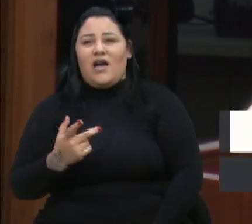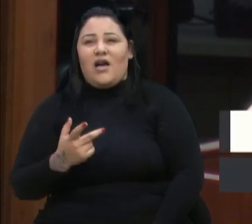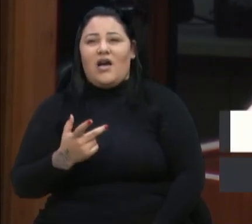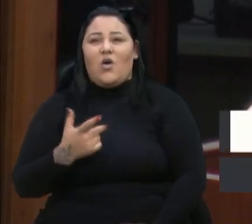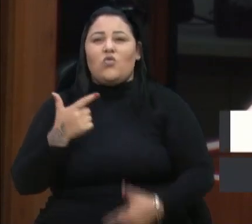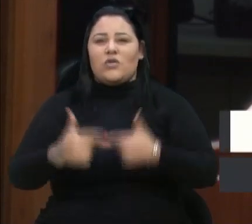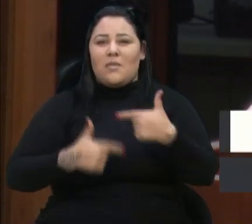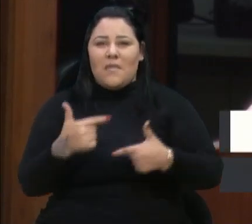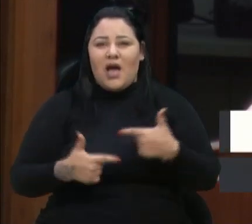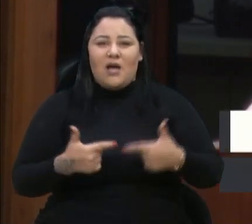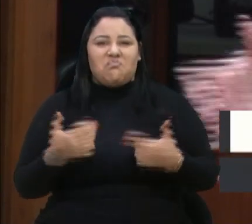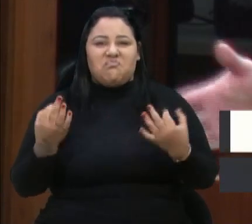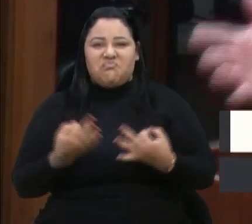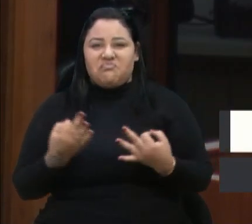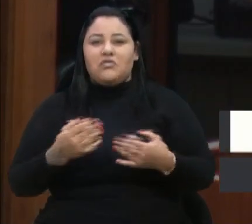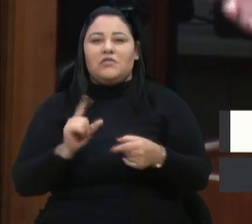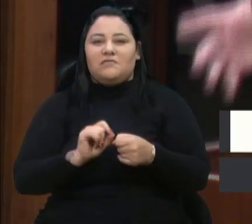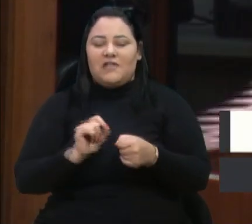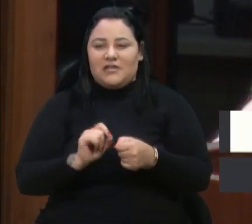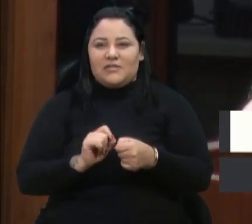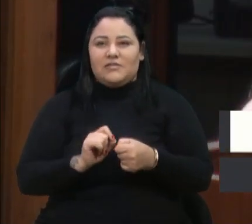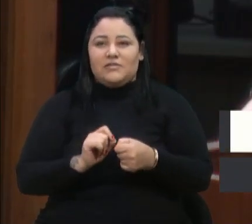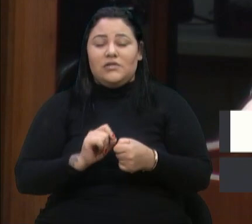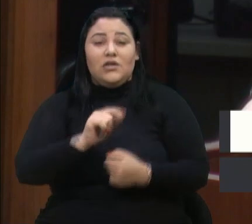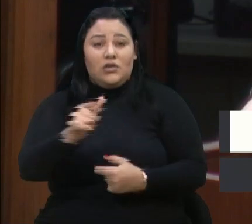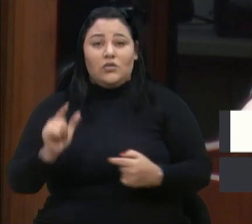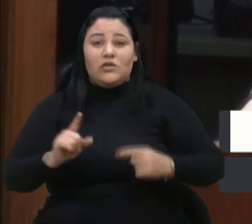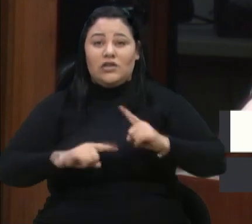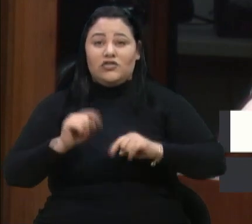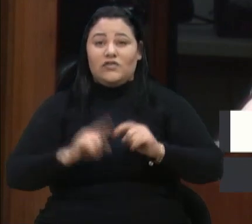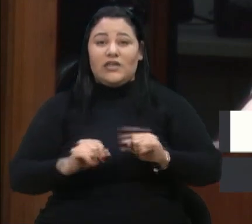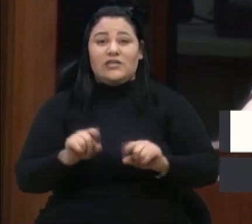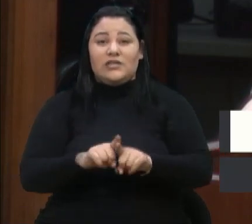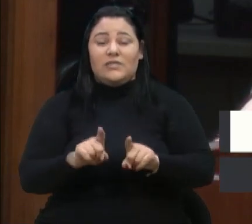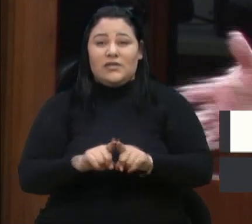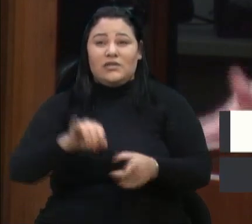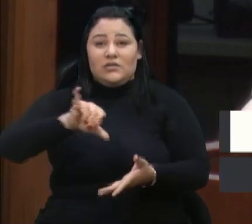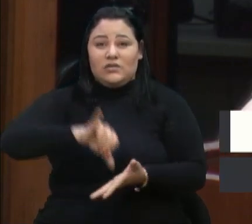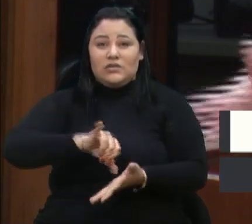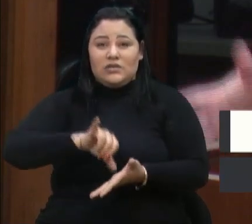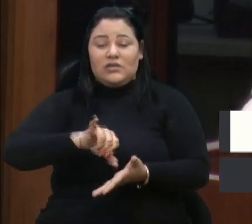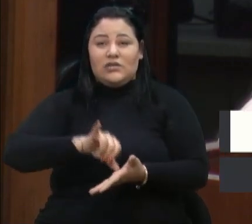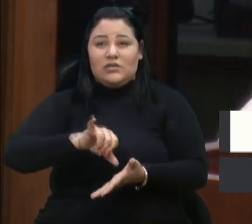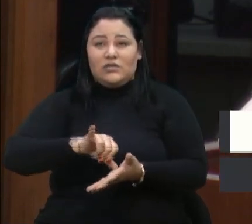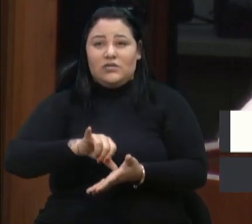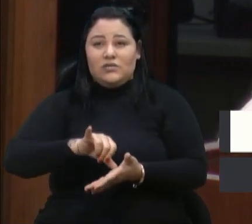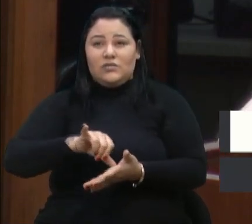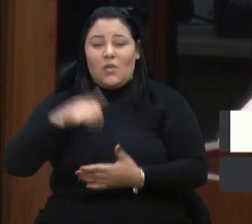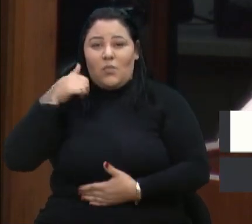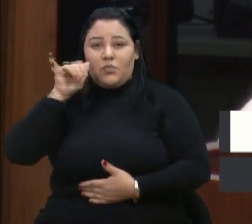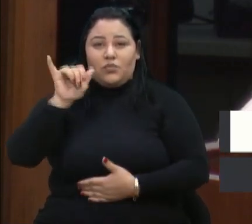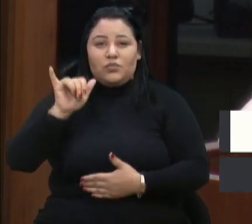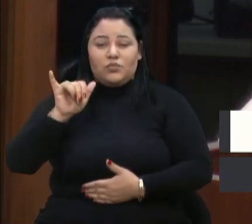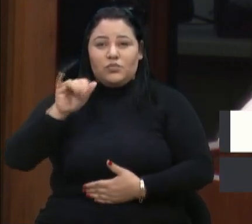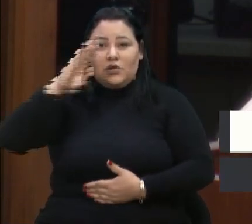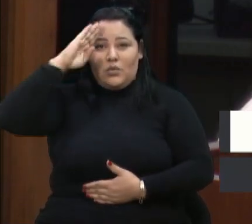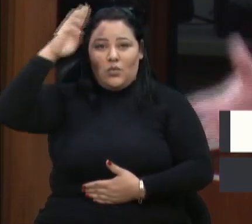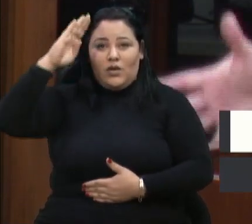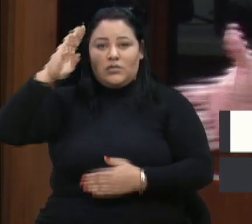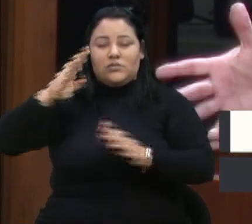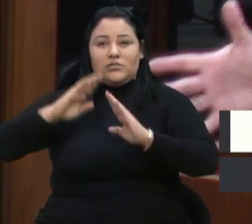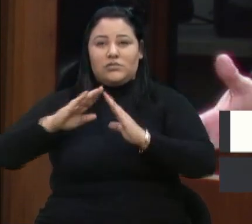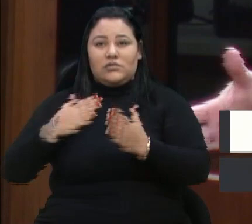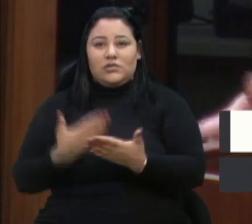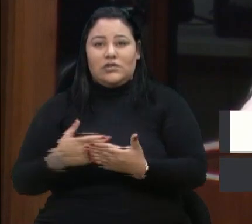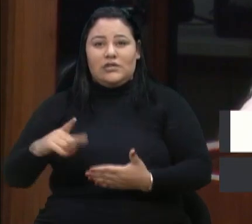sendo feito e, dentre as outras atividades, também o Centro de Ações Preventivas da Guarda Escolar, ela conta com uma banda, a